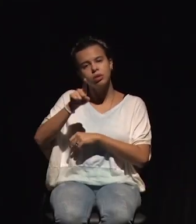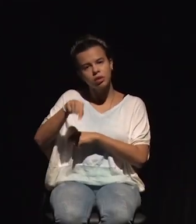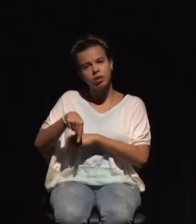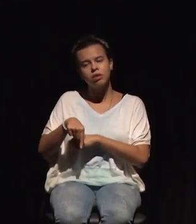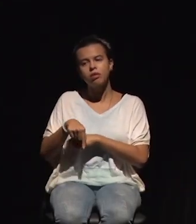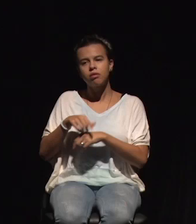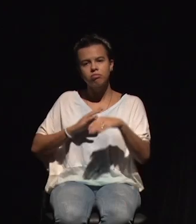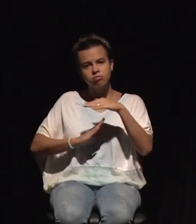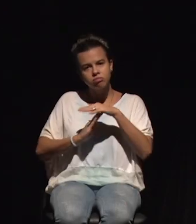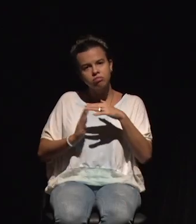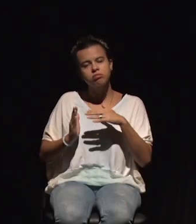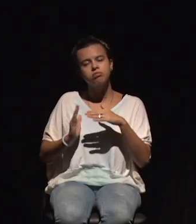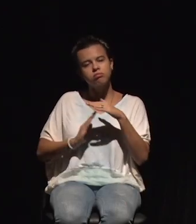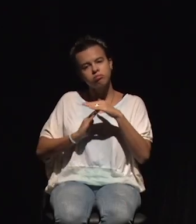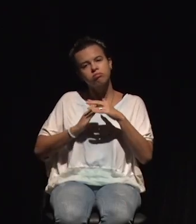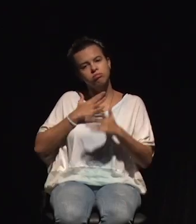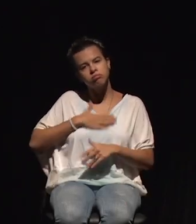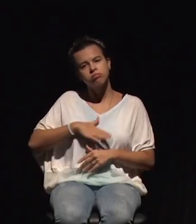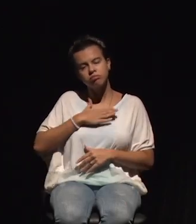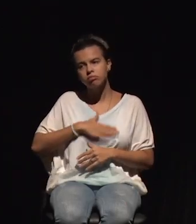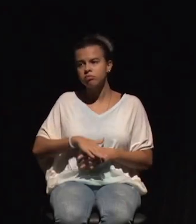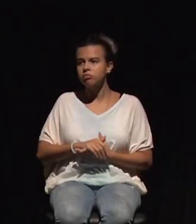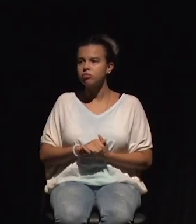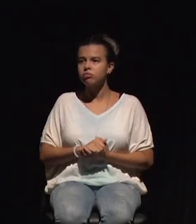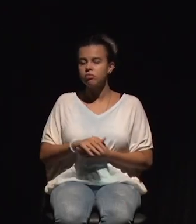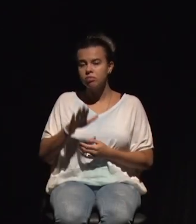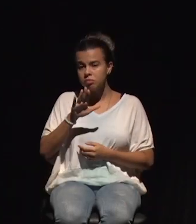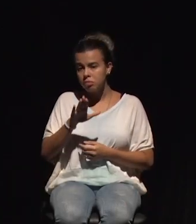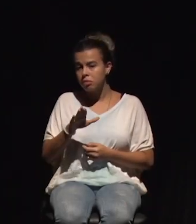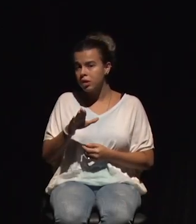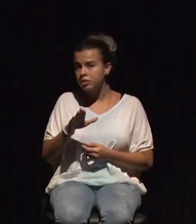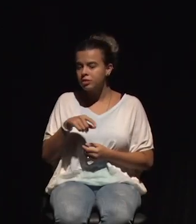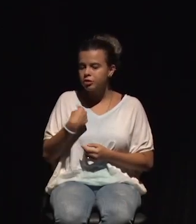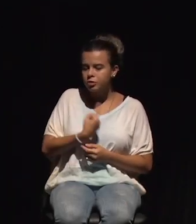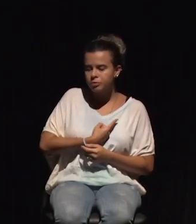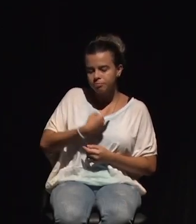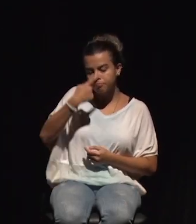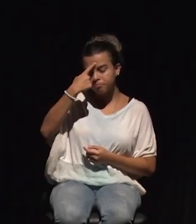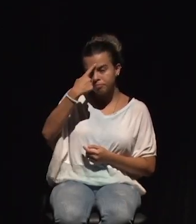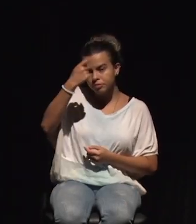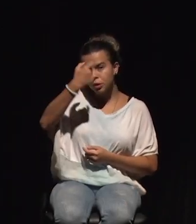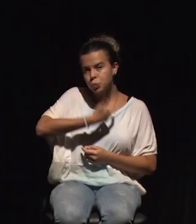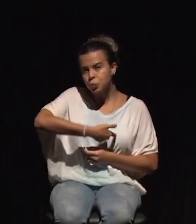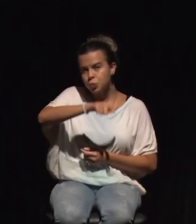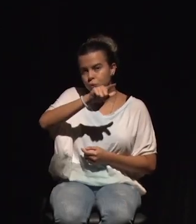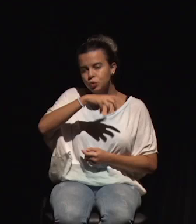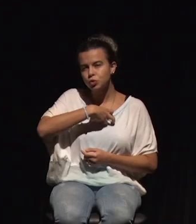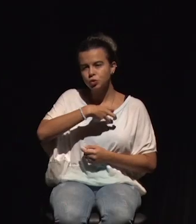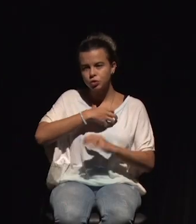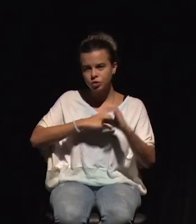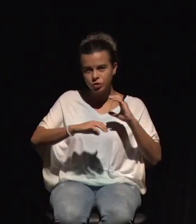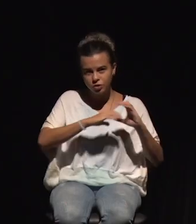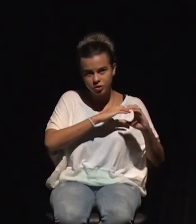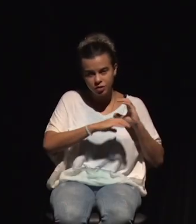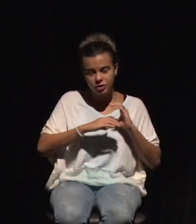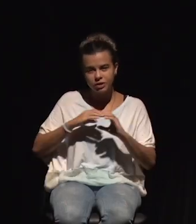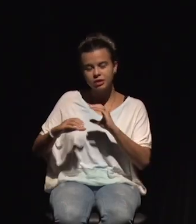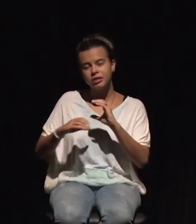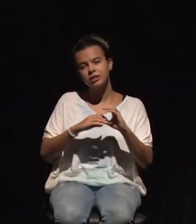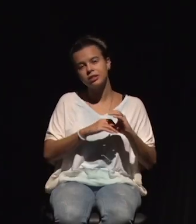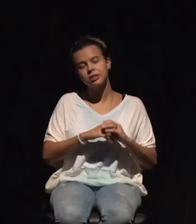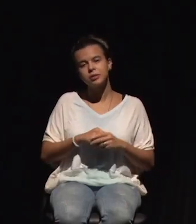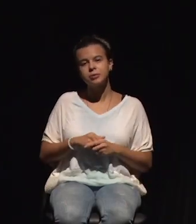de intervalo mas a gente apostou numa outra no outro canal de comunicação é